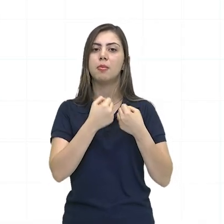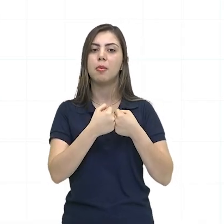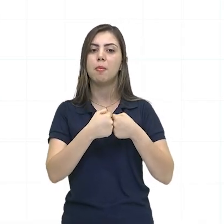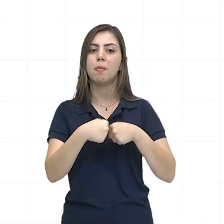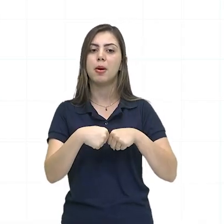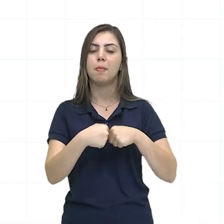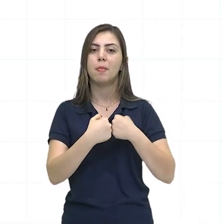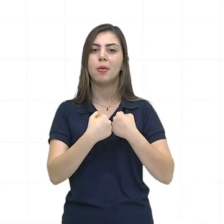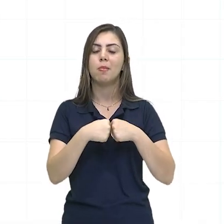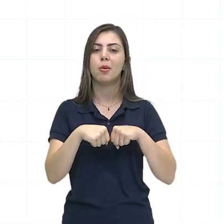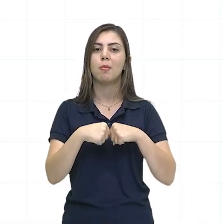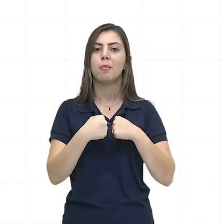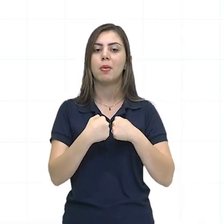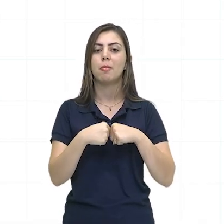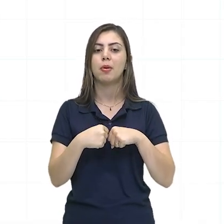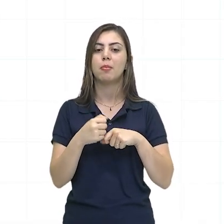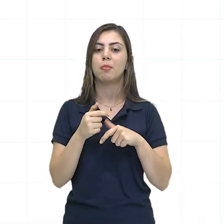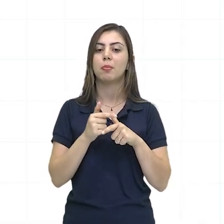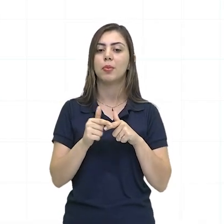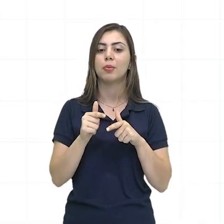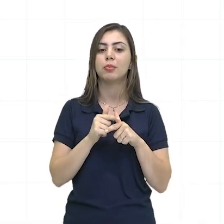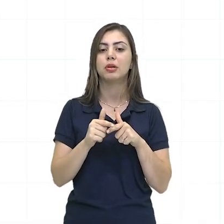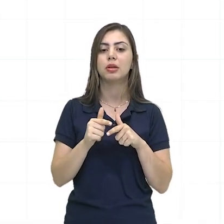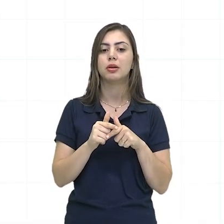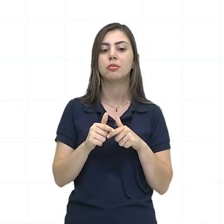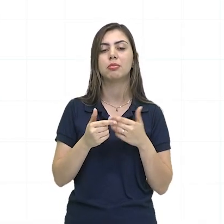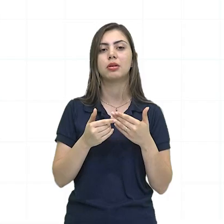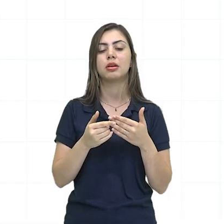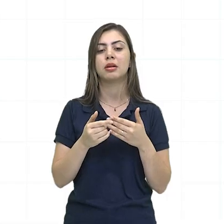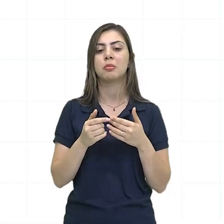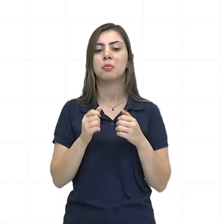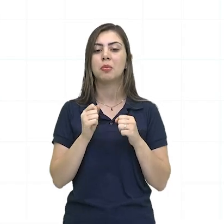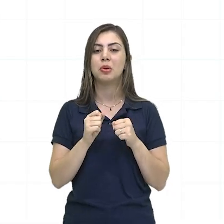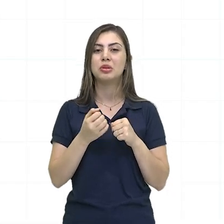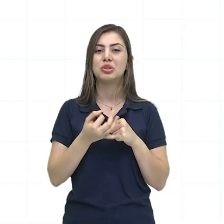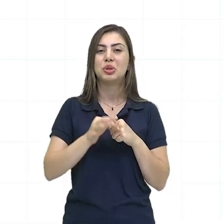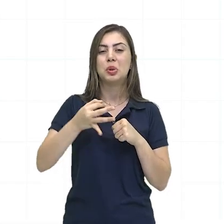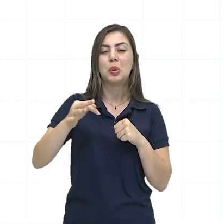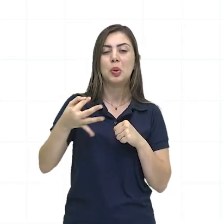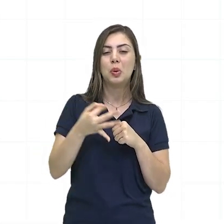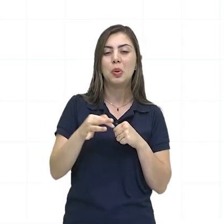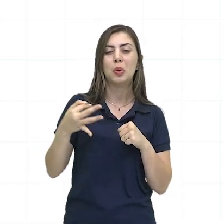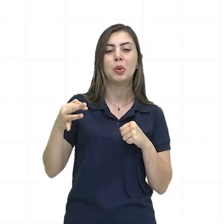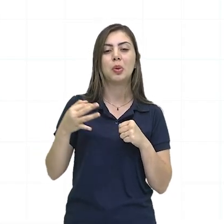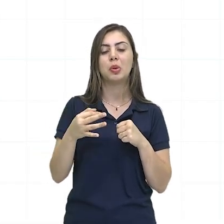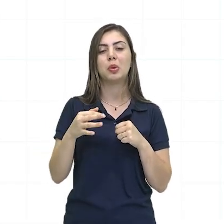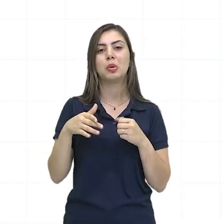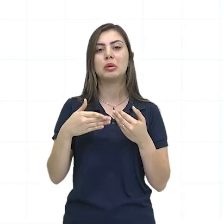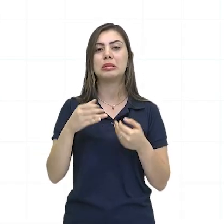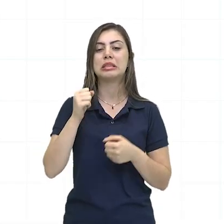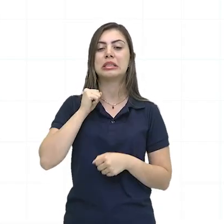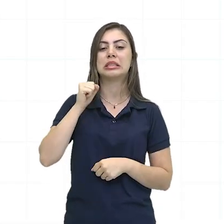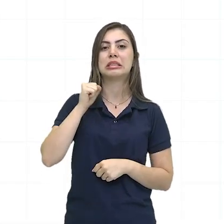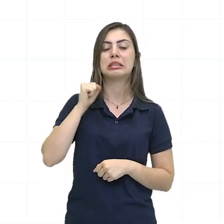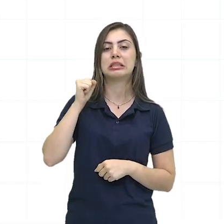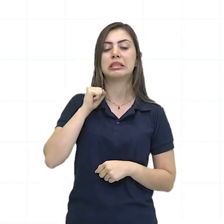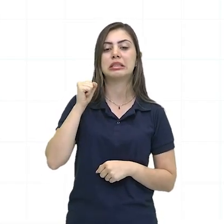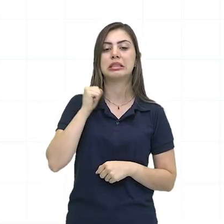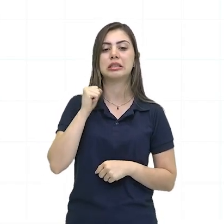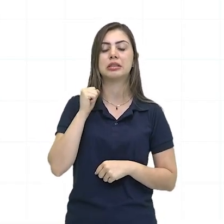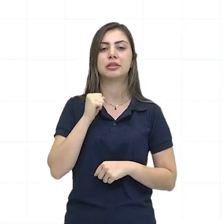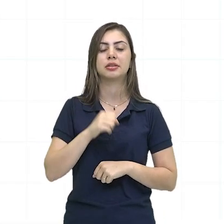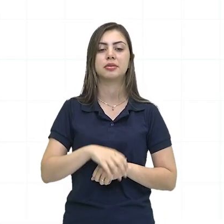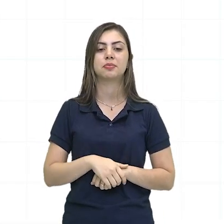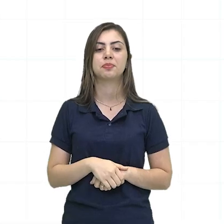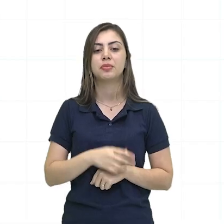articulações, e traumas e até mesmo o estresse. Os sintomas da artrite incluem o